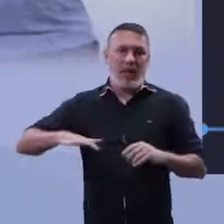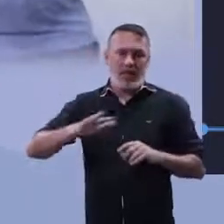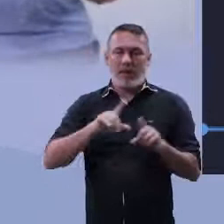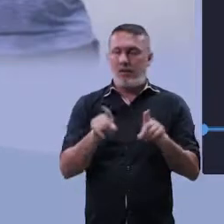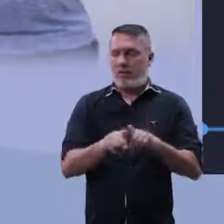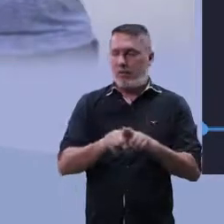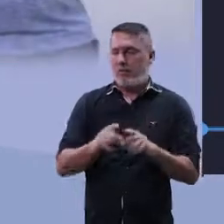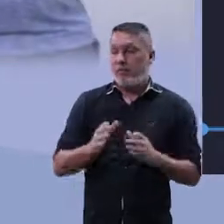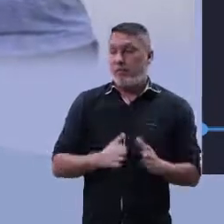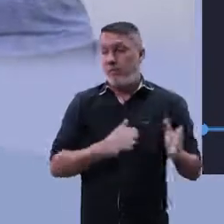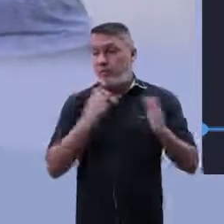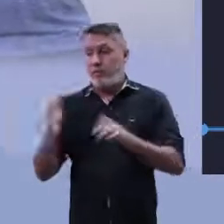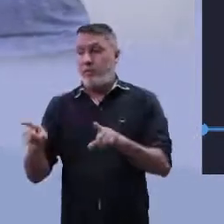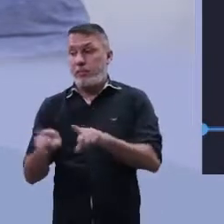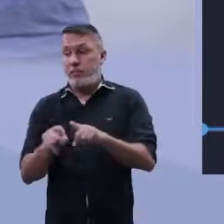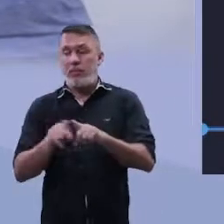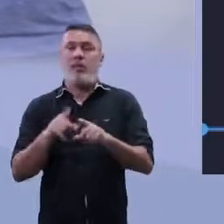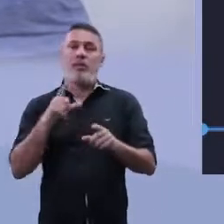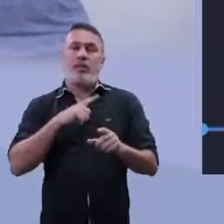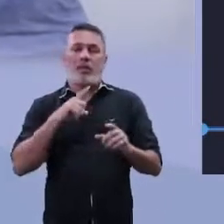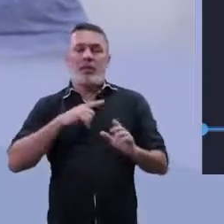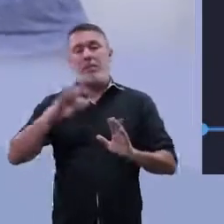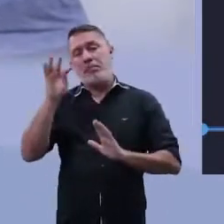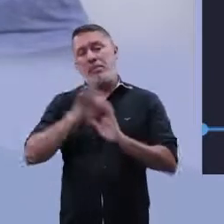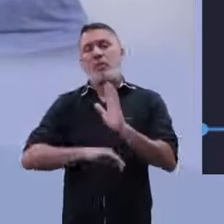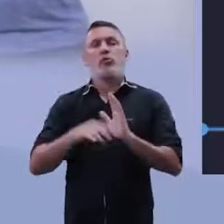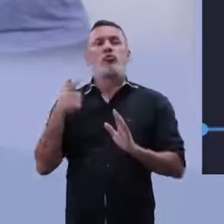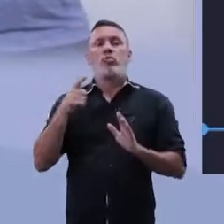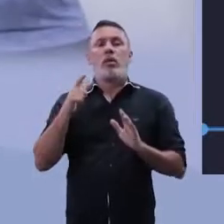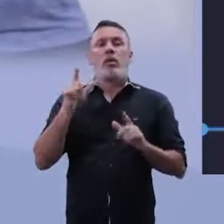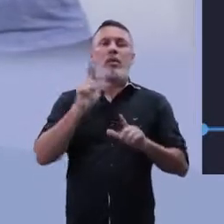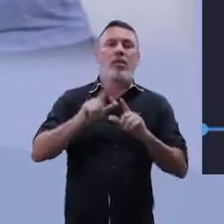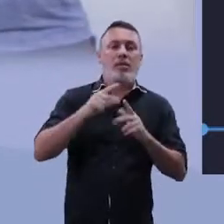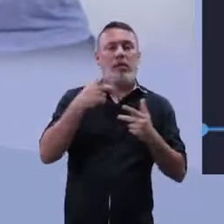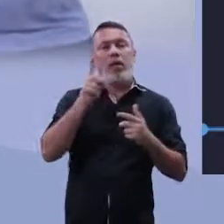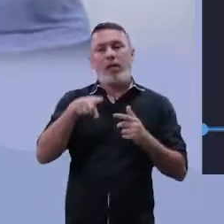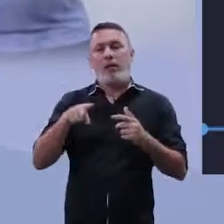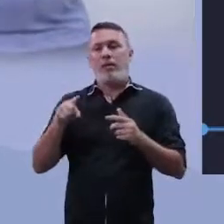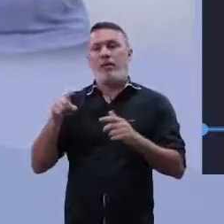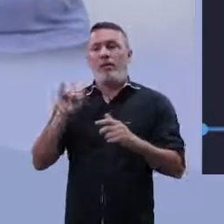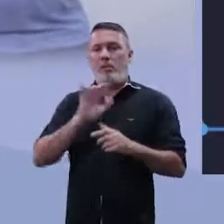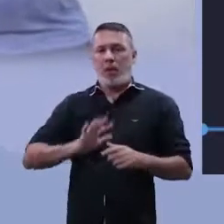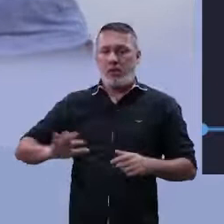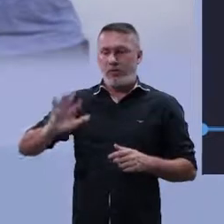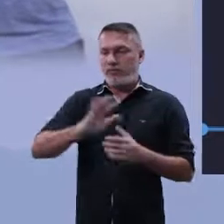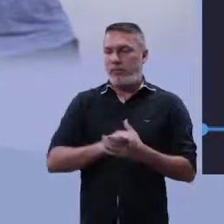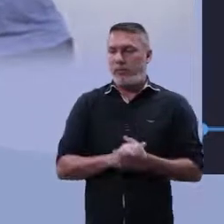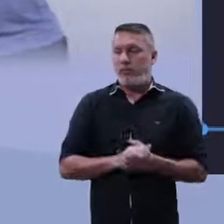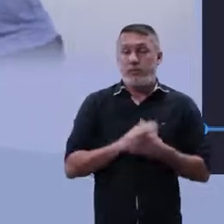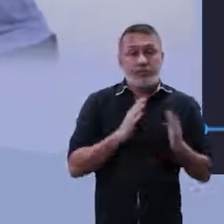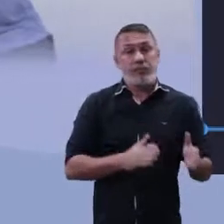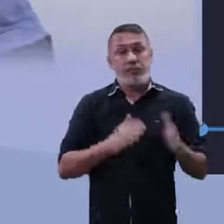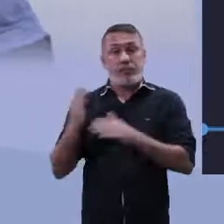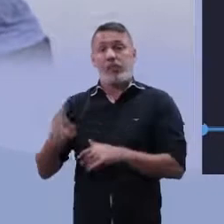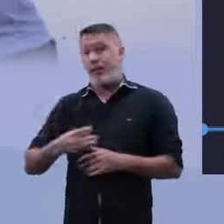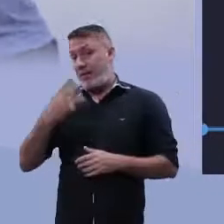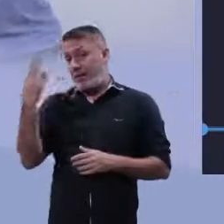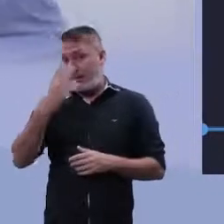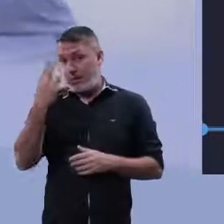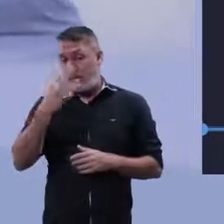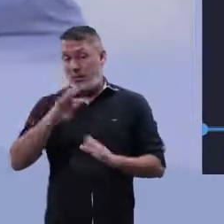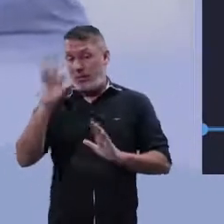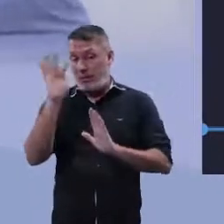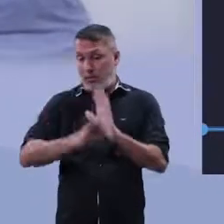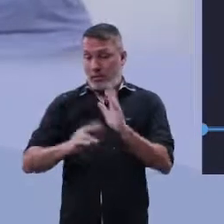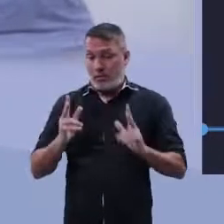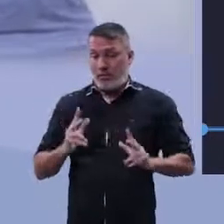determinada área. E geralmente um texto não verbal ou misto para que você faça uma análise. E o terceiro trecho, né, o